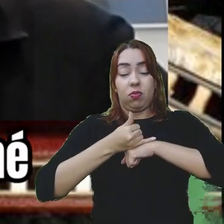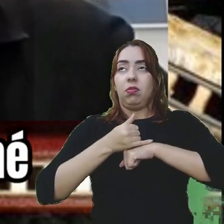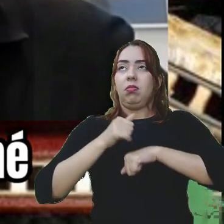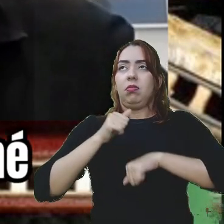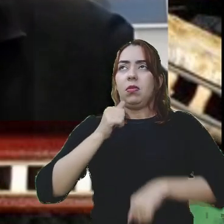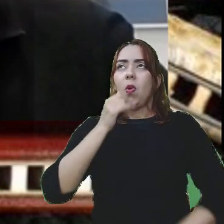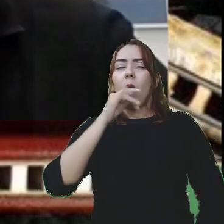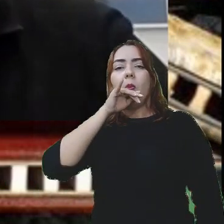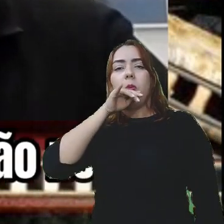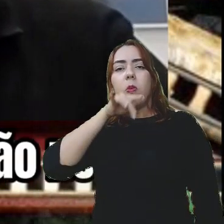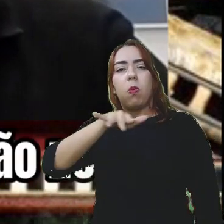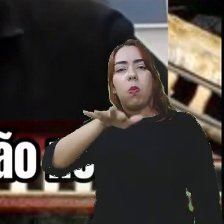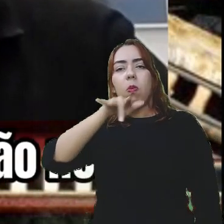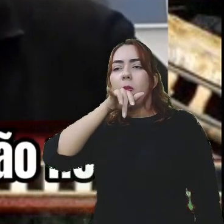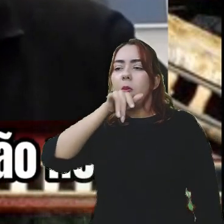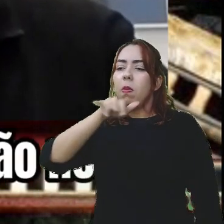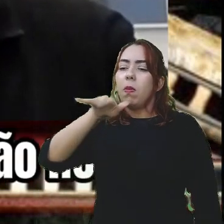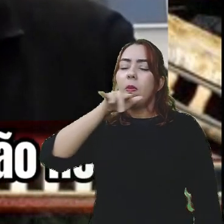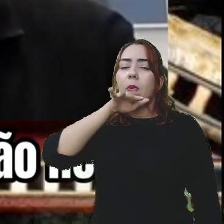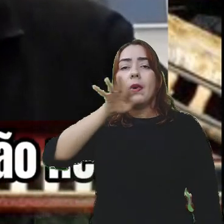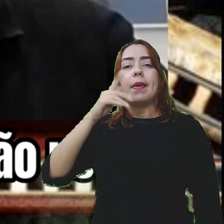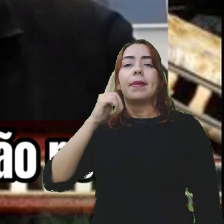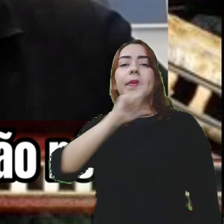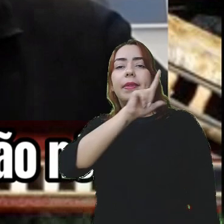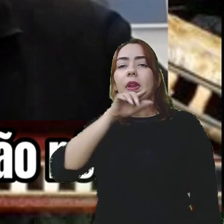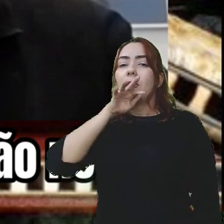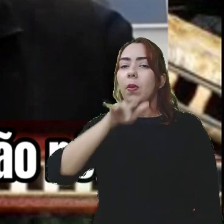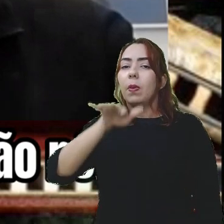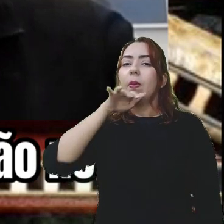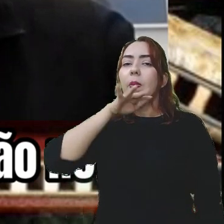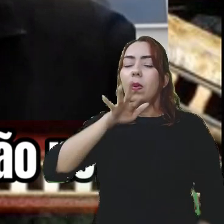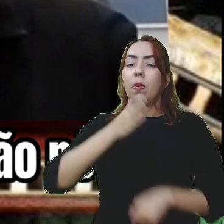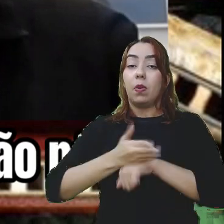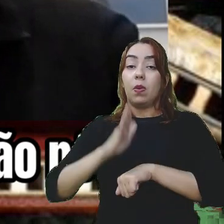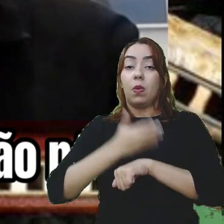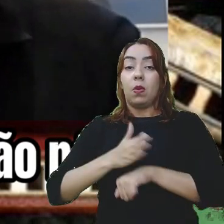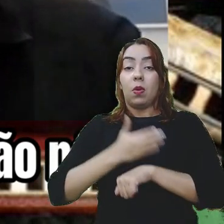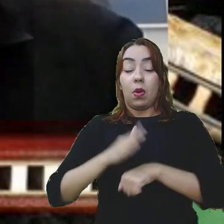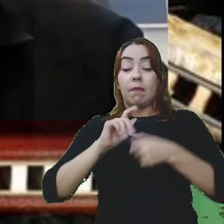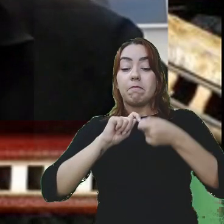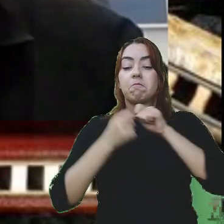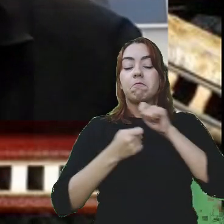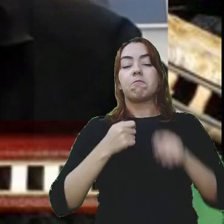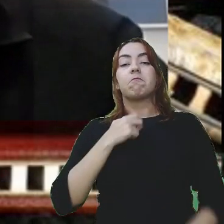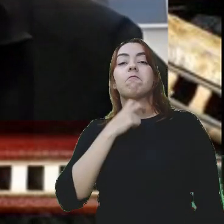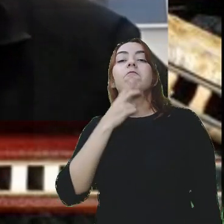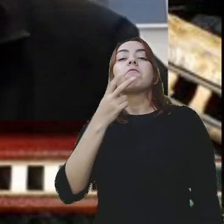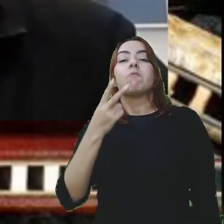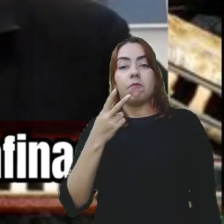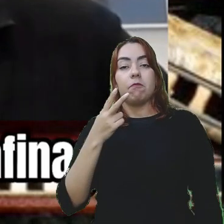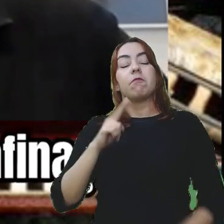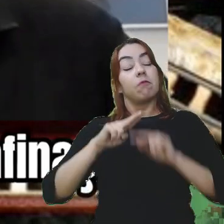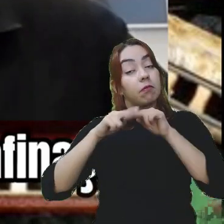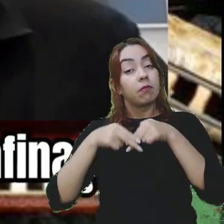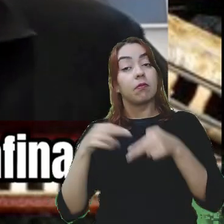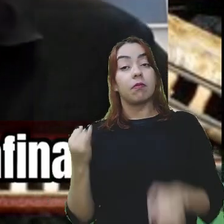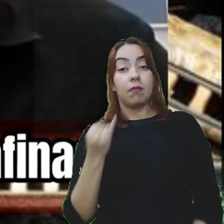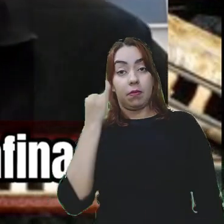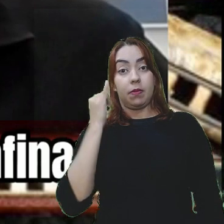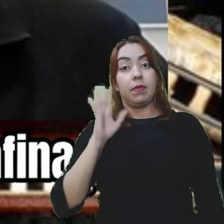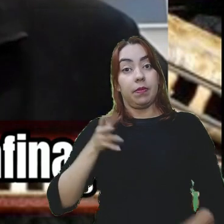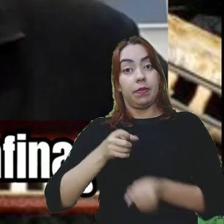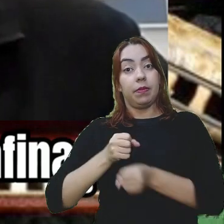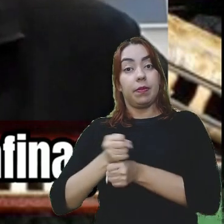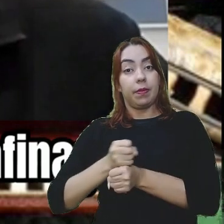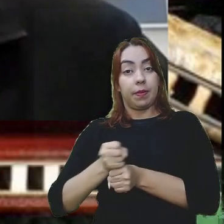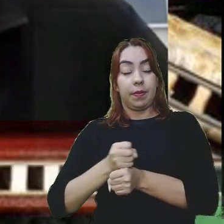bemol soprado, né? Que me possibilita muito jogo de articulação, né? Para mim isso é muito importante. Já há muito tempo que eu uso a